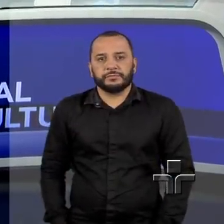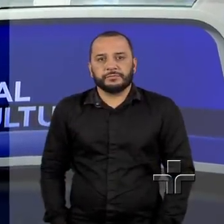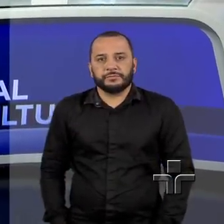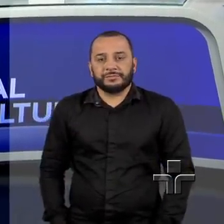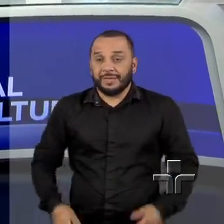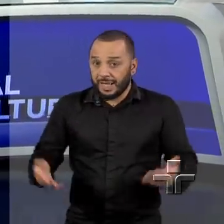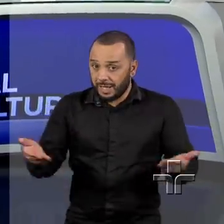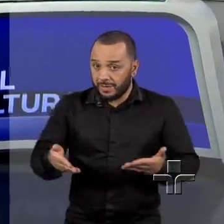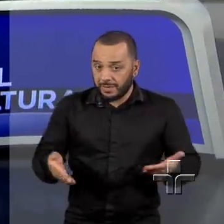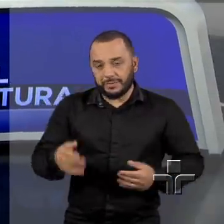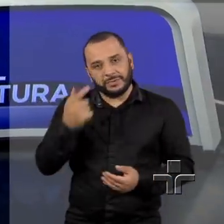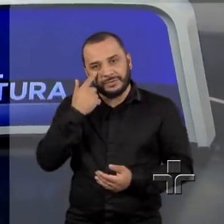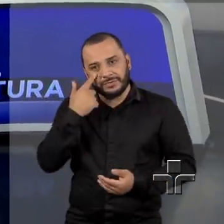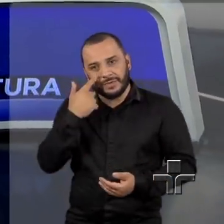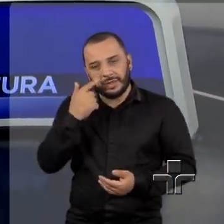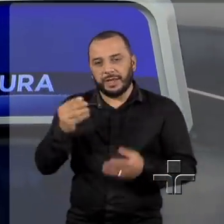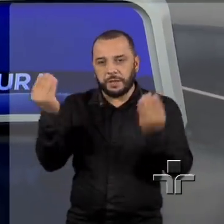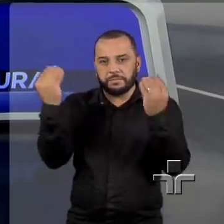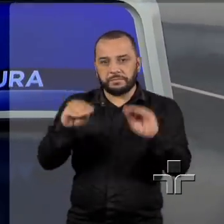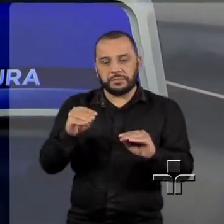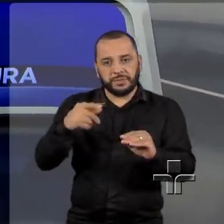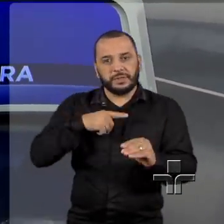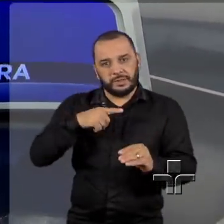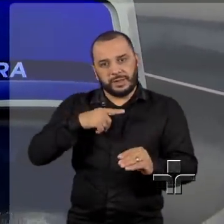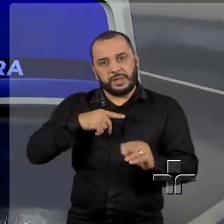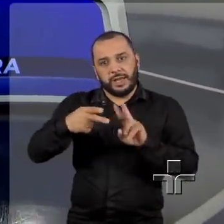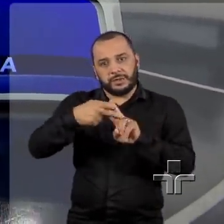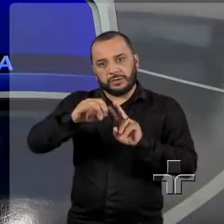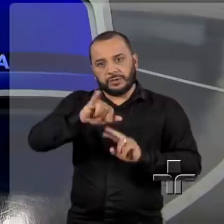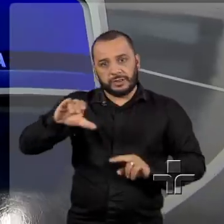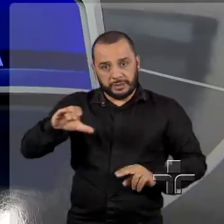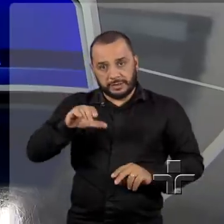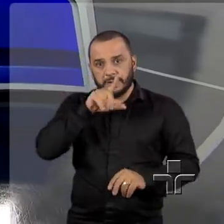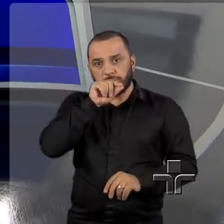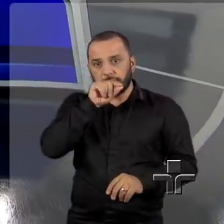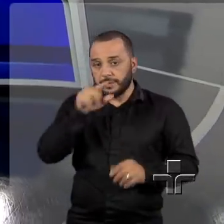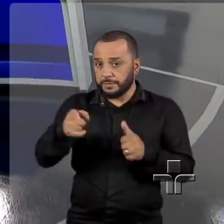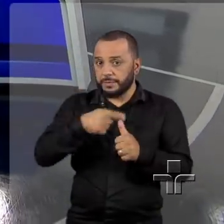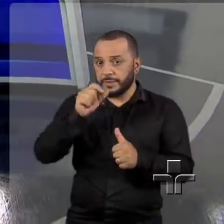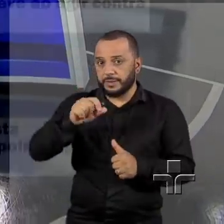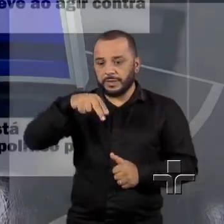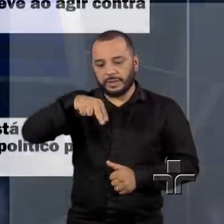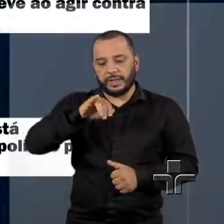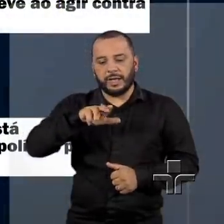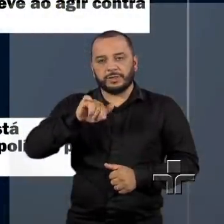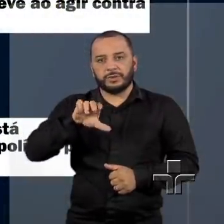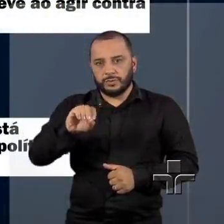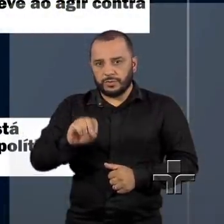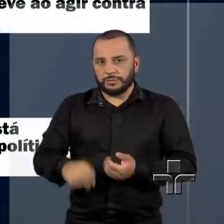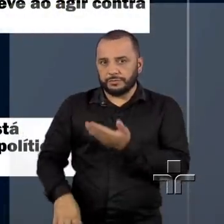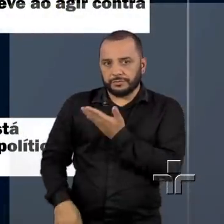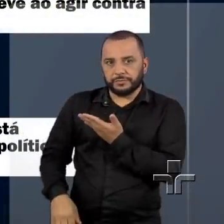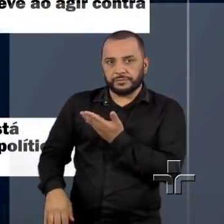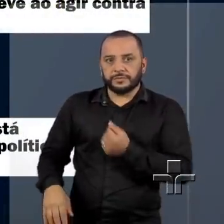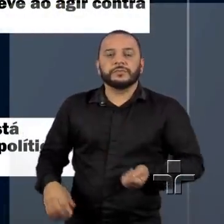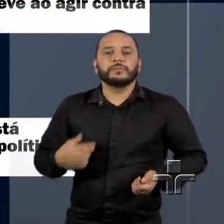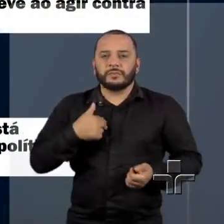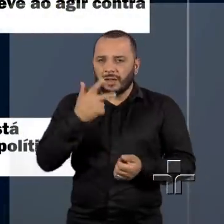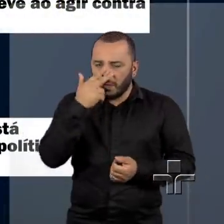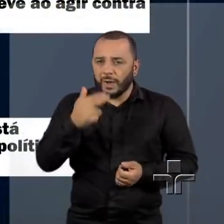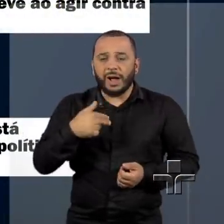Vamos agora para o telão ler algumas mensagens enviadas na hashtag Jornal da Cultura. O primeiro é o Nicásio. Ele diz: acho que o